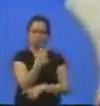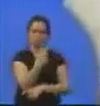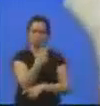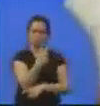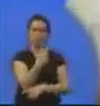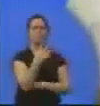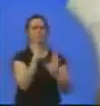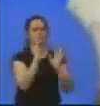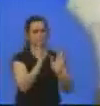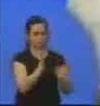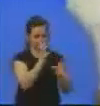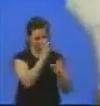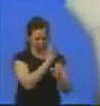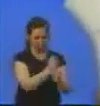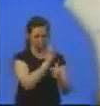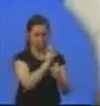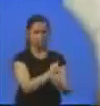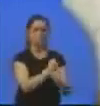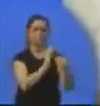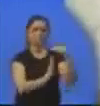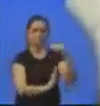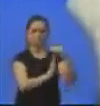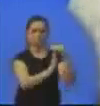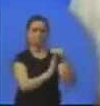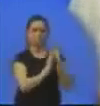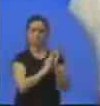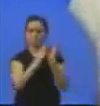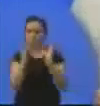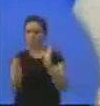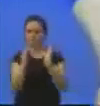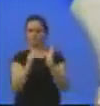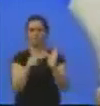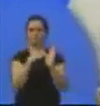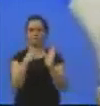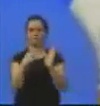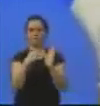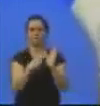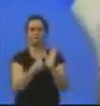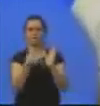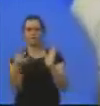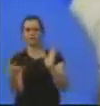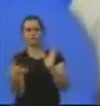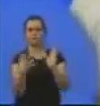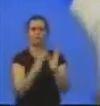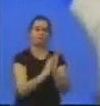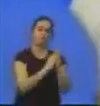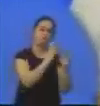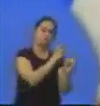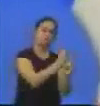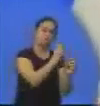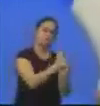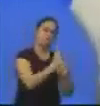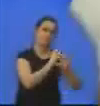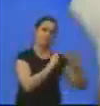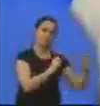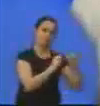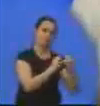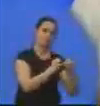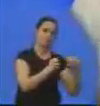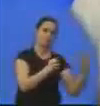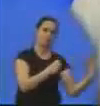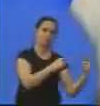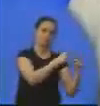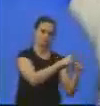Então, calculando o limite pela direita, menos infinito. Calculando o limite pela esquerda, mais